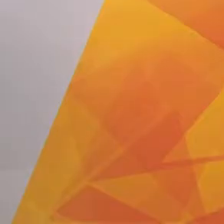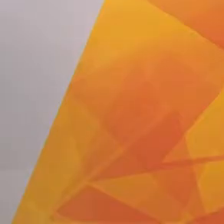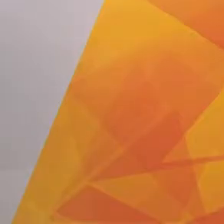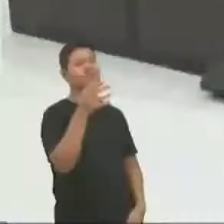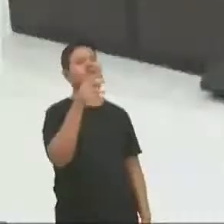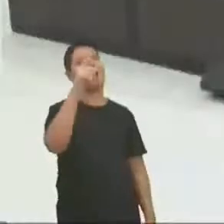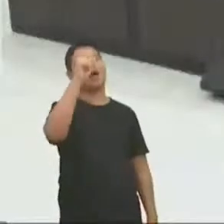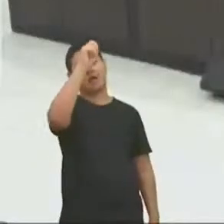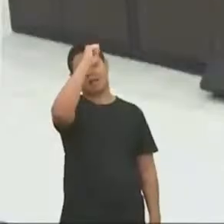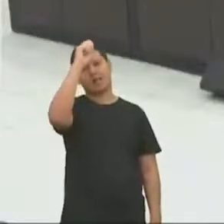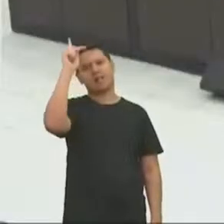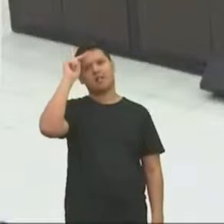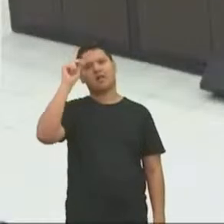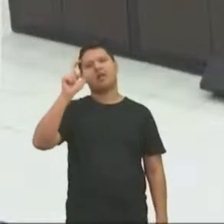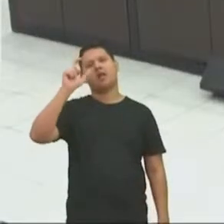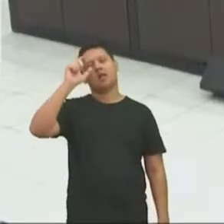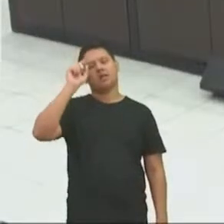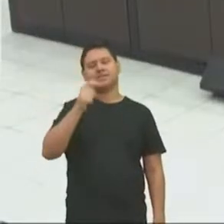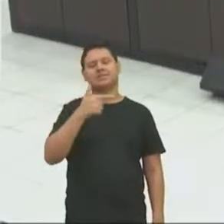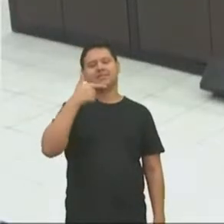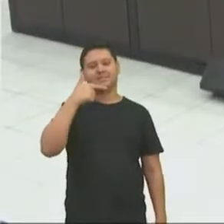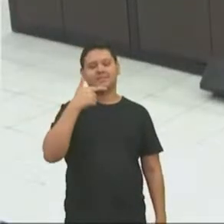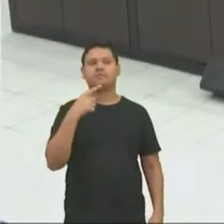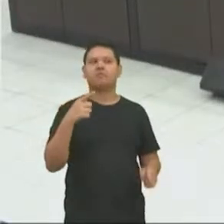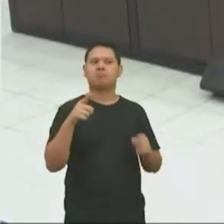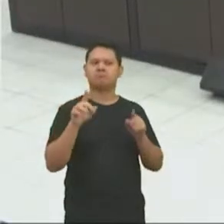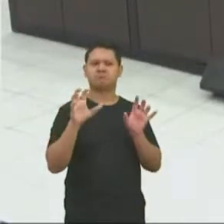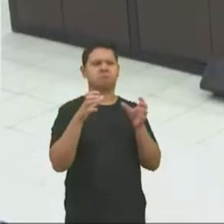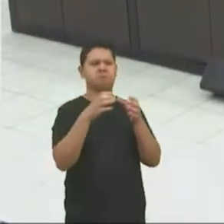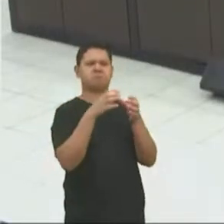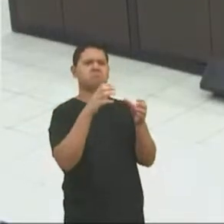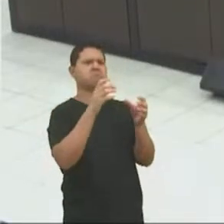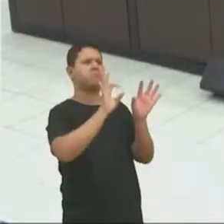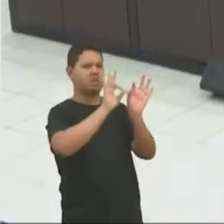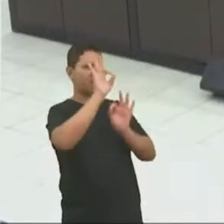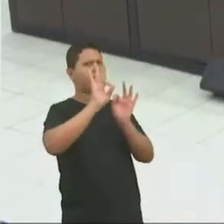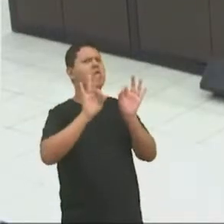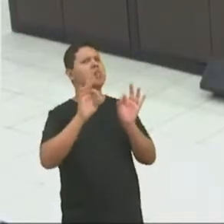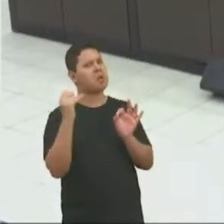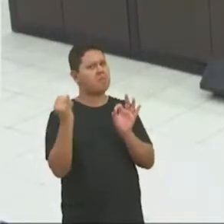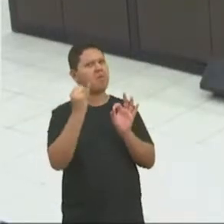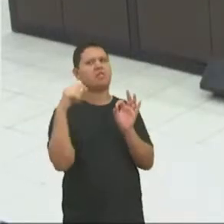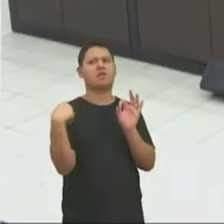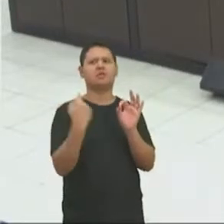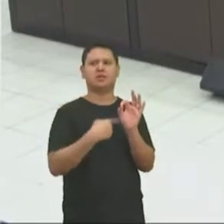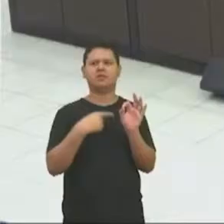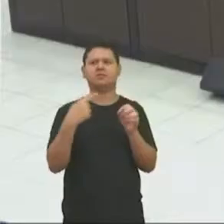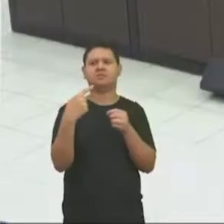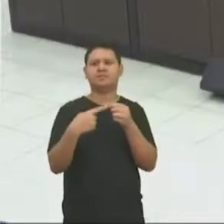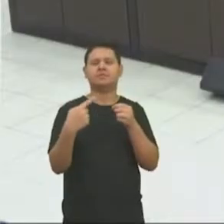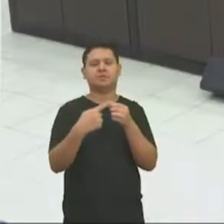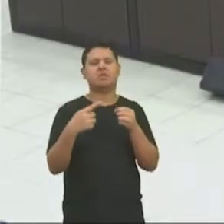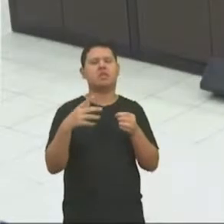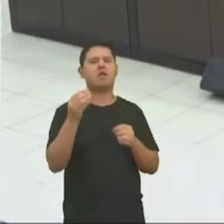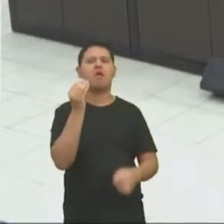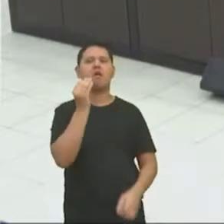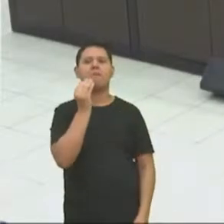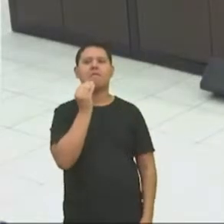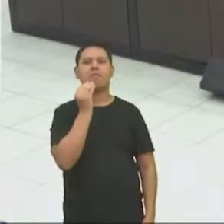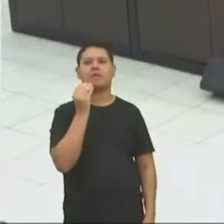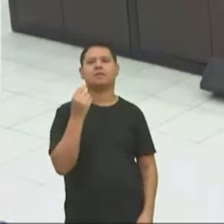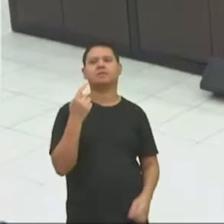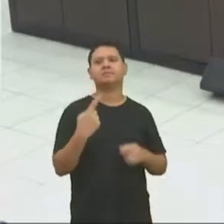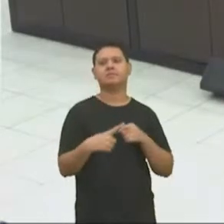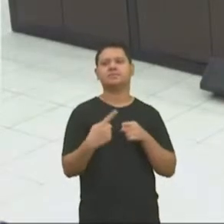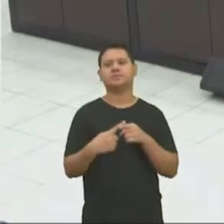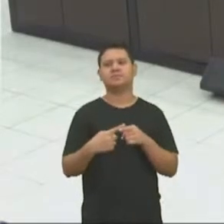Acompanhe. Toda a equipe de planejamento aí por esse projeto importante para a nossa cidade, né? Mais uma oportunidade que estão trazendo